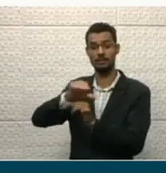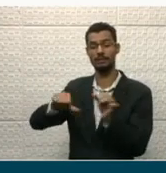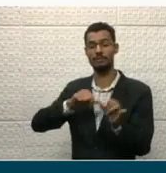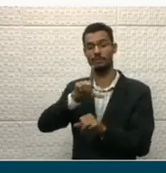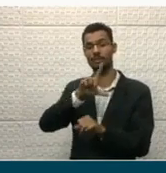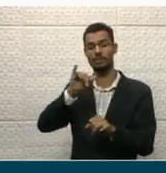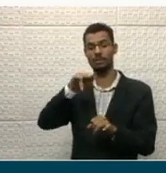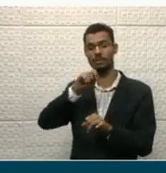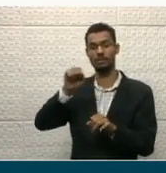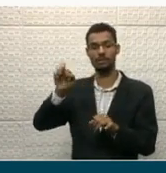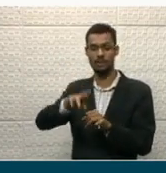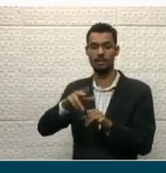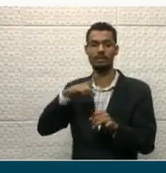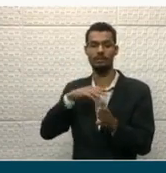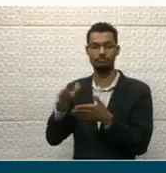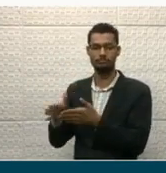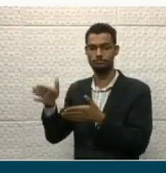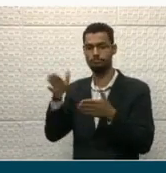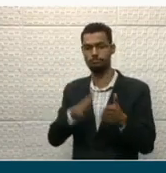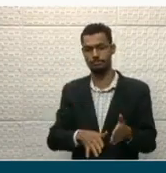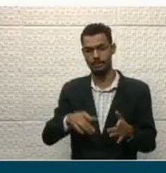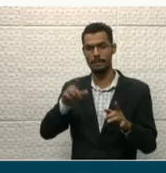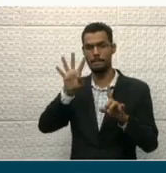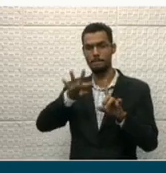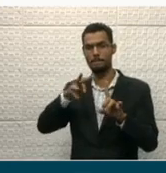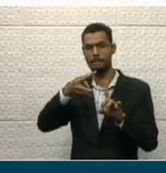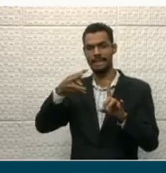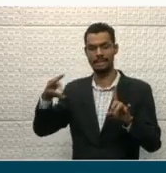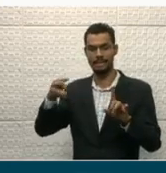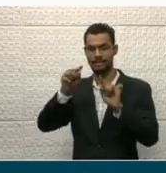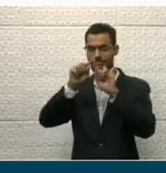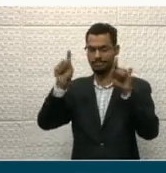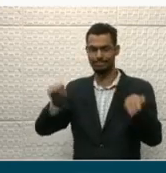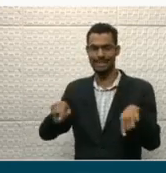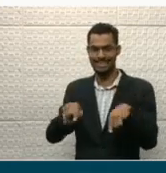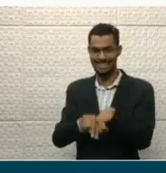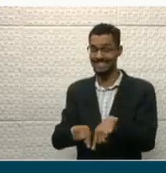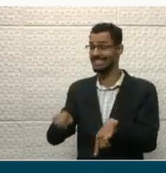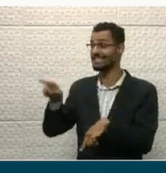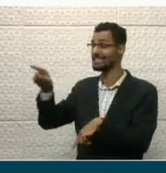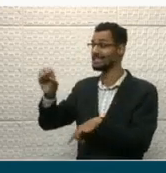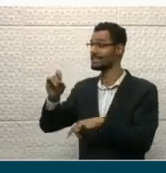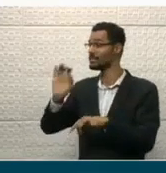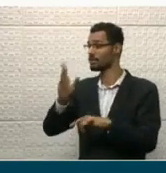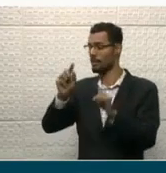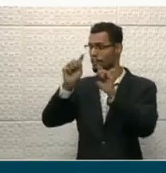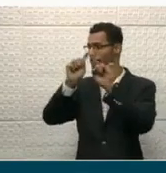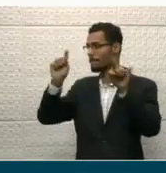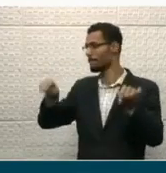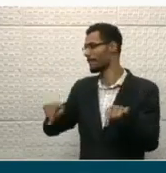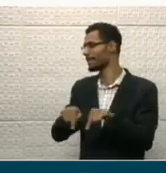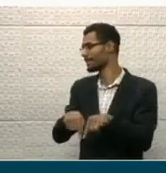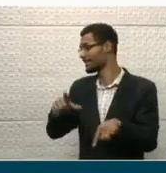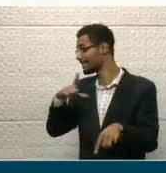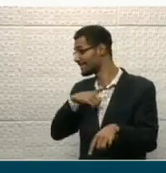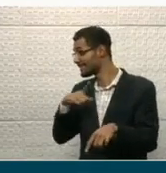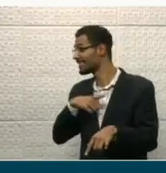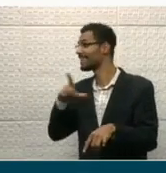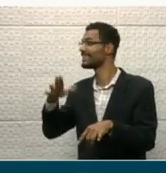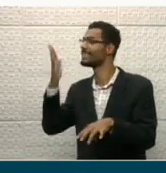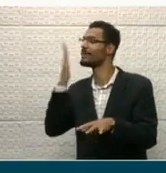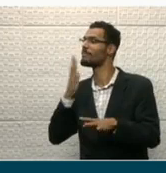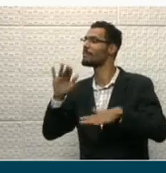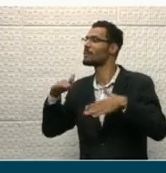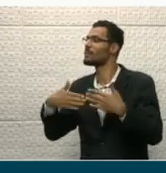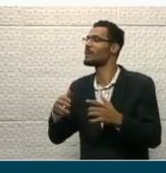linear definida a partir de uma matriz conhecida. Então, se eu tenho a matriz, eu consigo identificar o